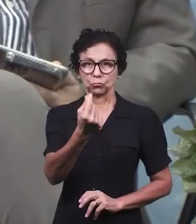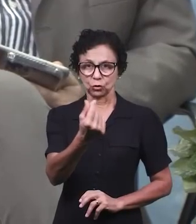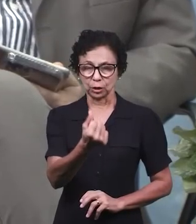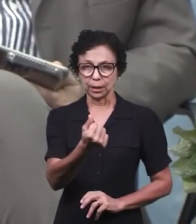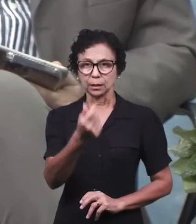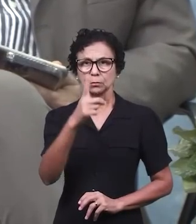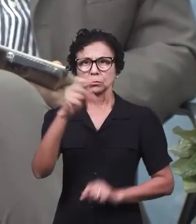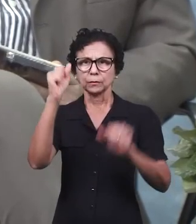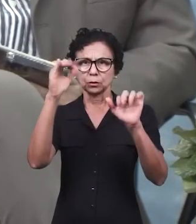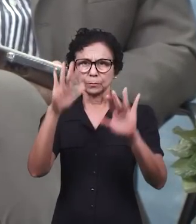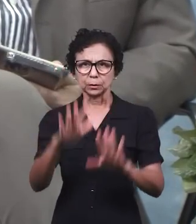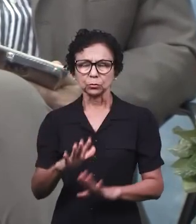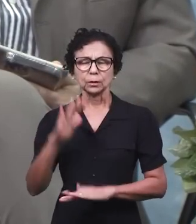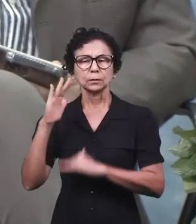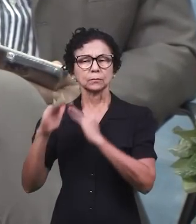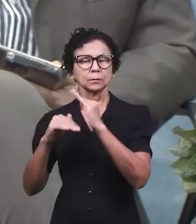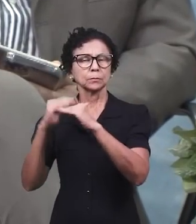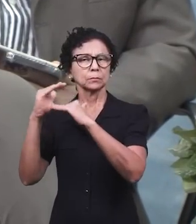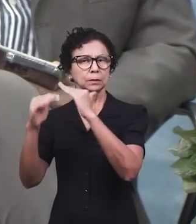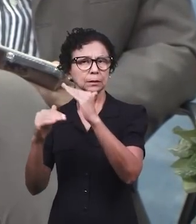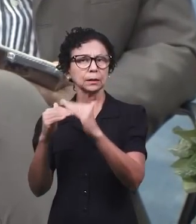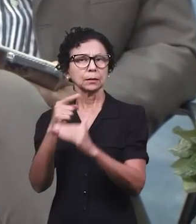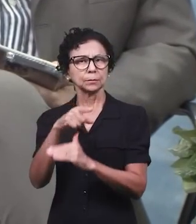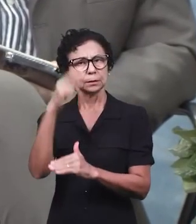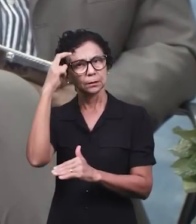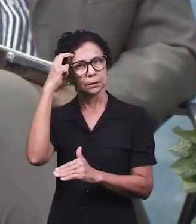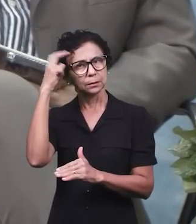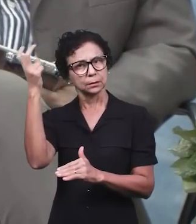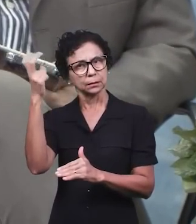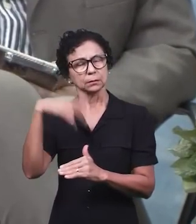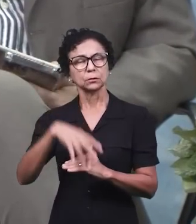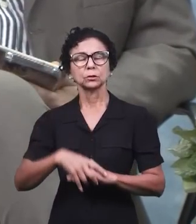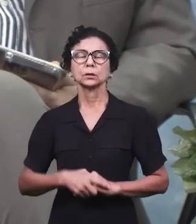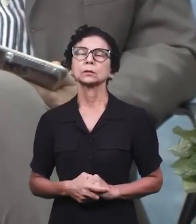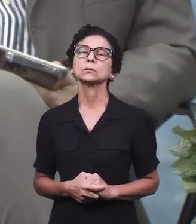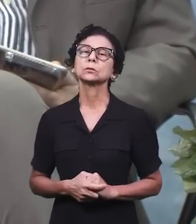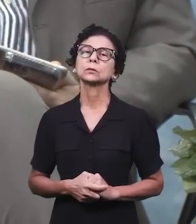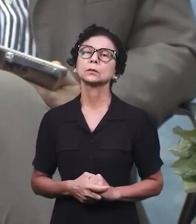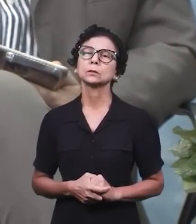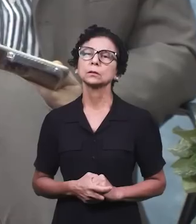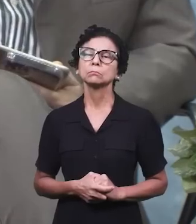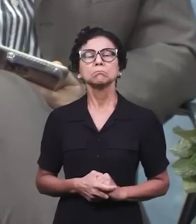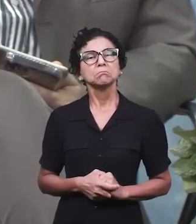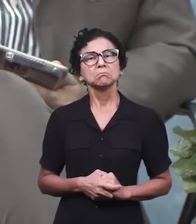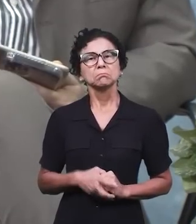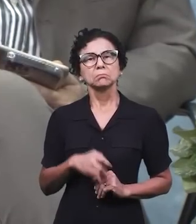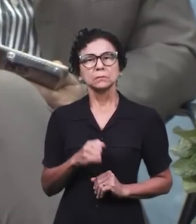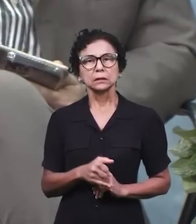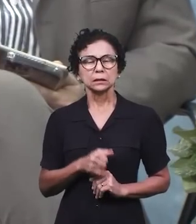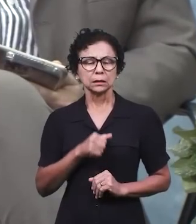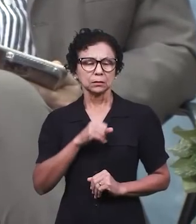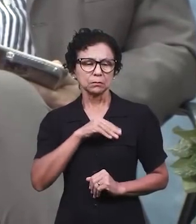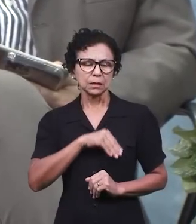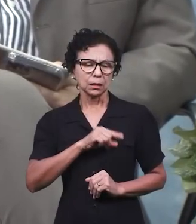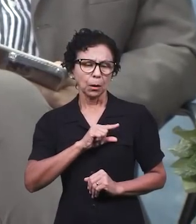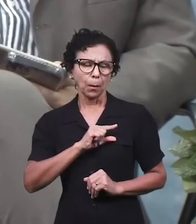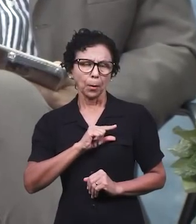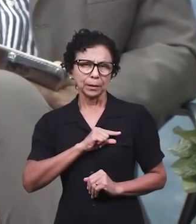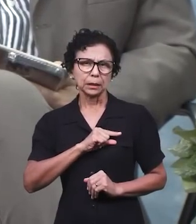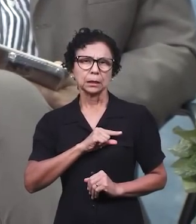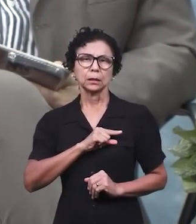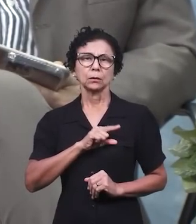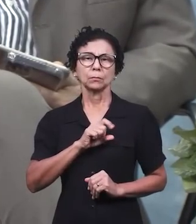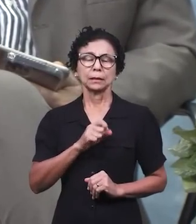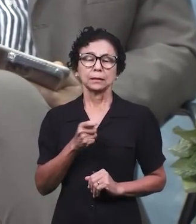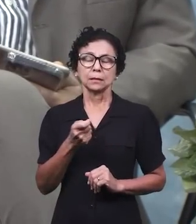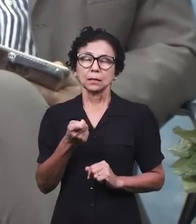inteligência, vai também conquistando. Então, você continua crescendo mesmo fazendo planejamento financeiro. A